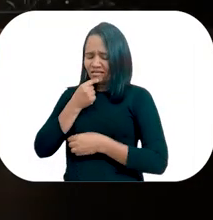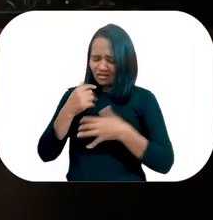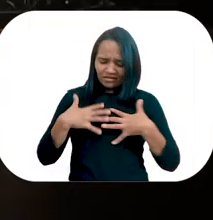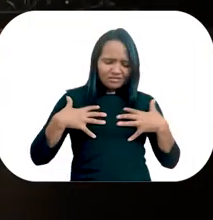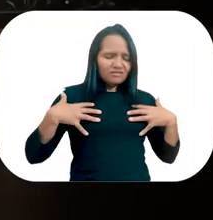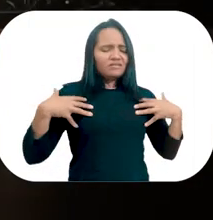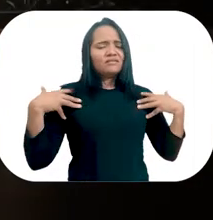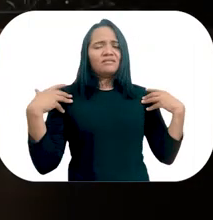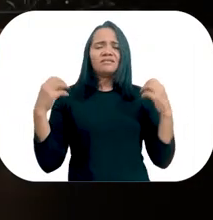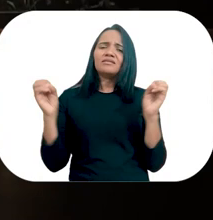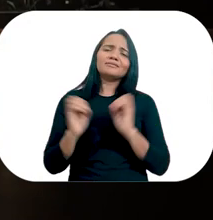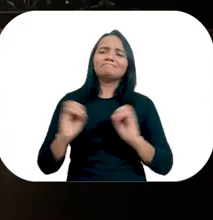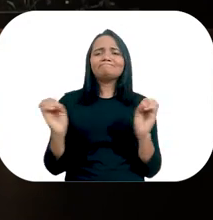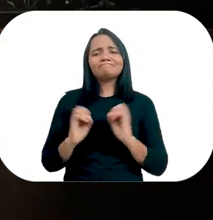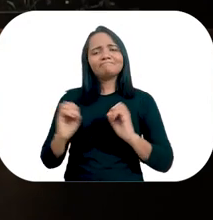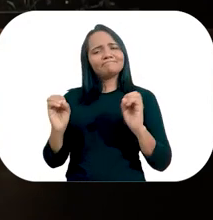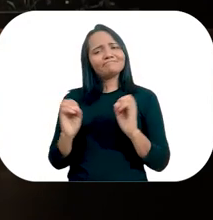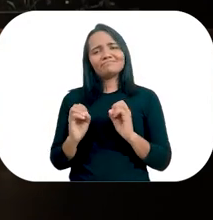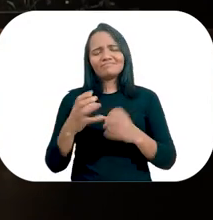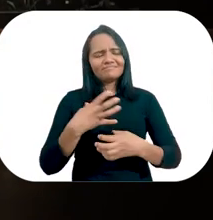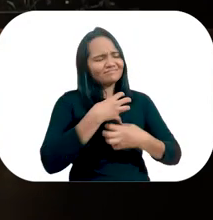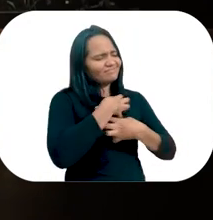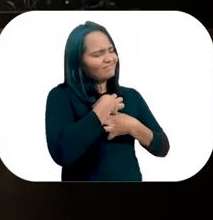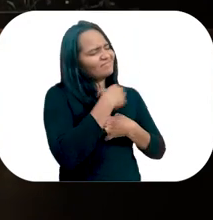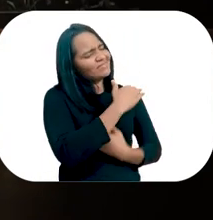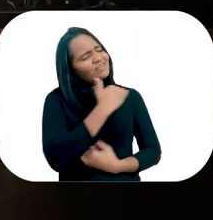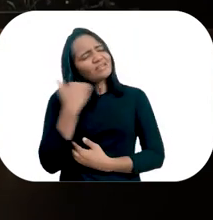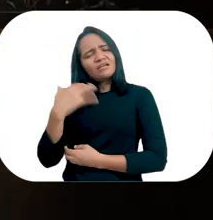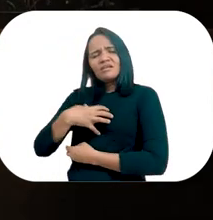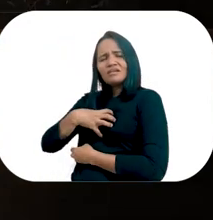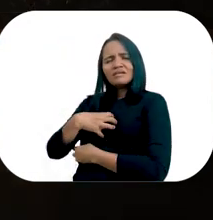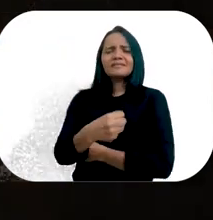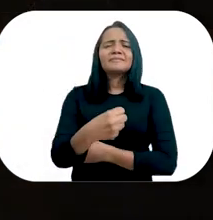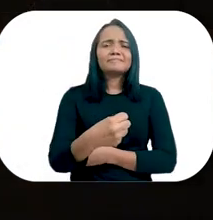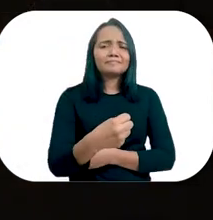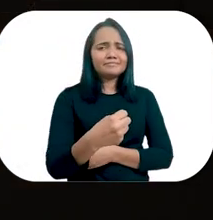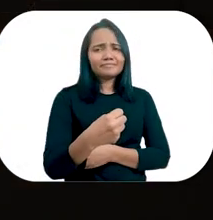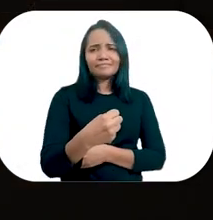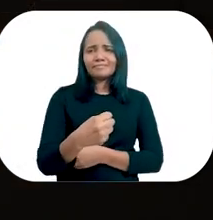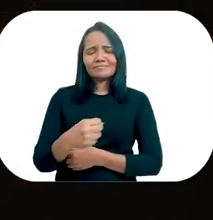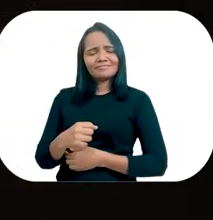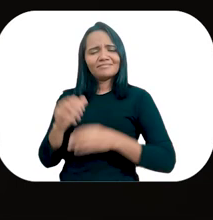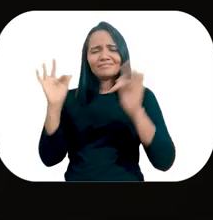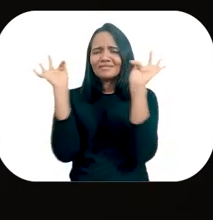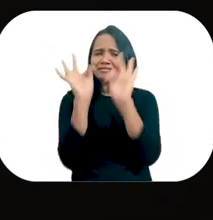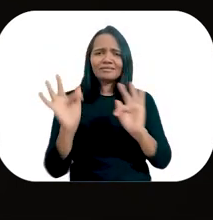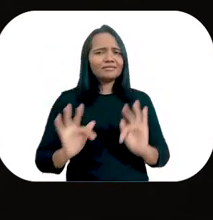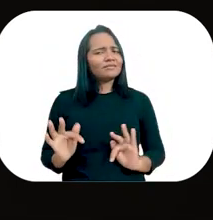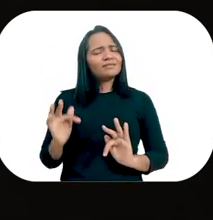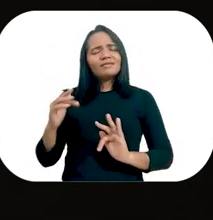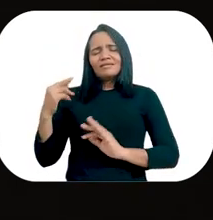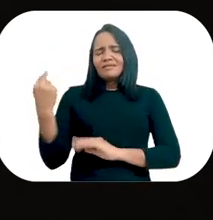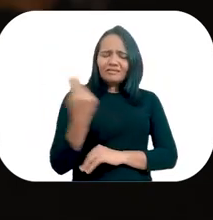honra. Sem a sua honra, se morre, se mata. Não dá pra